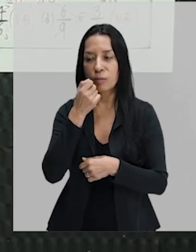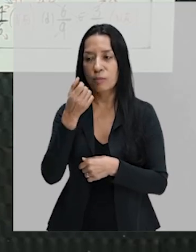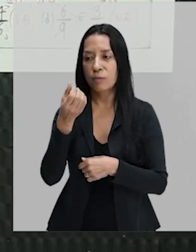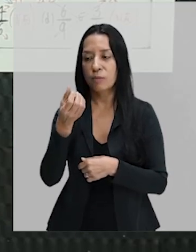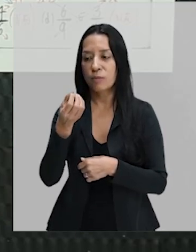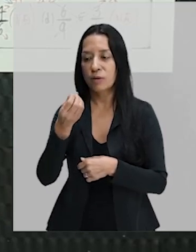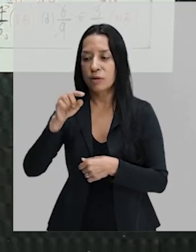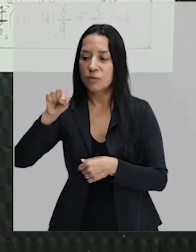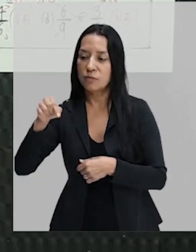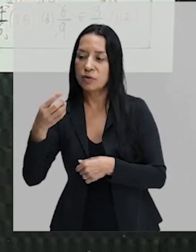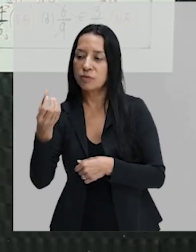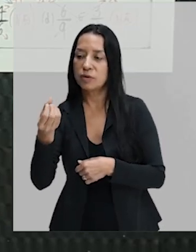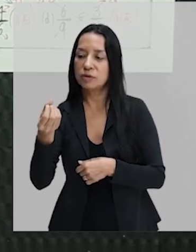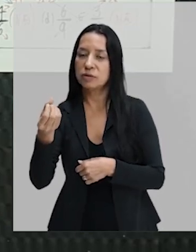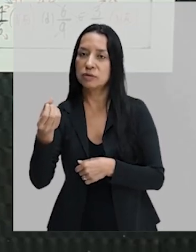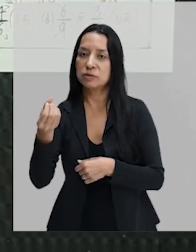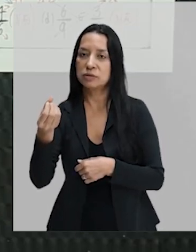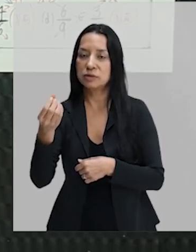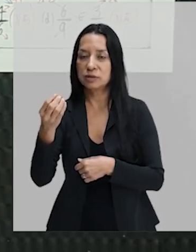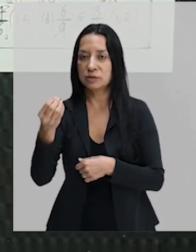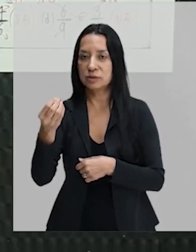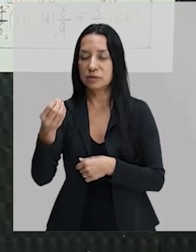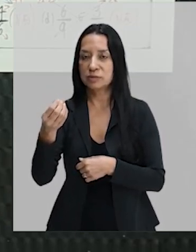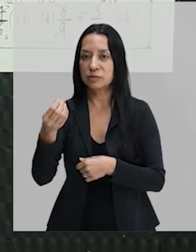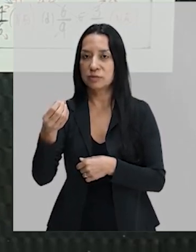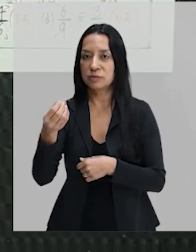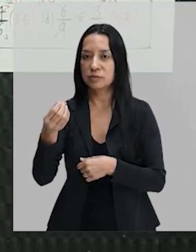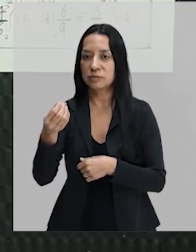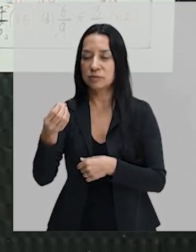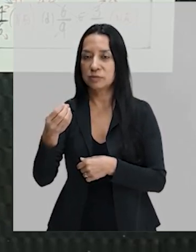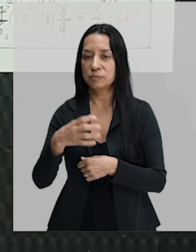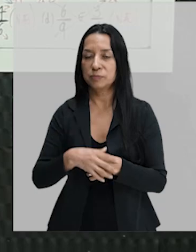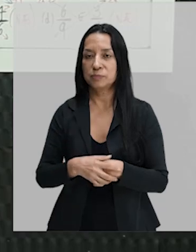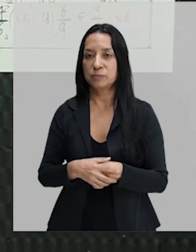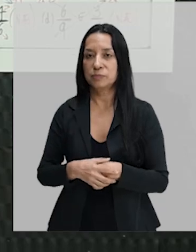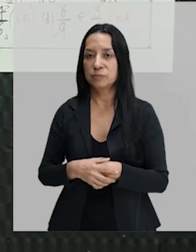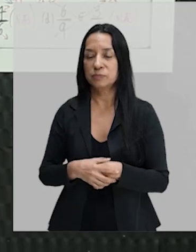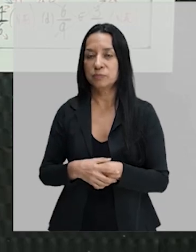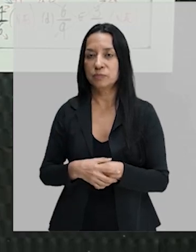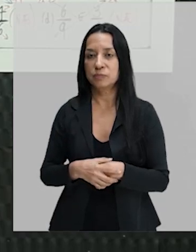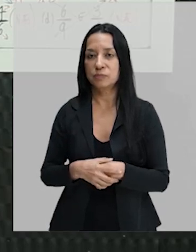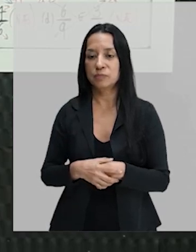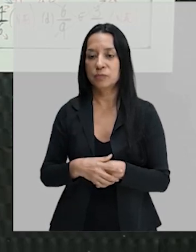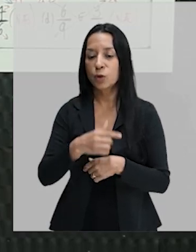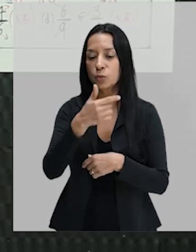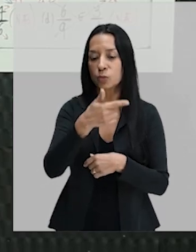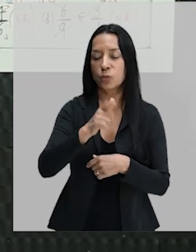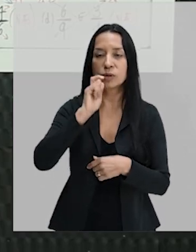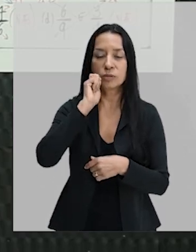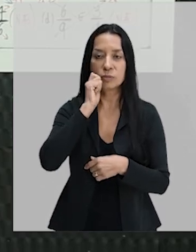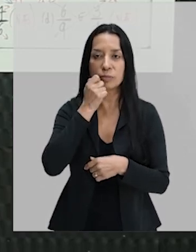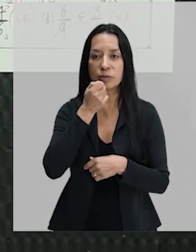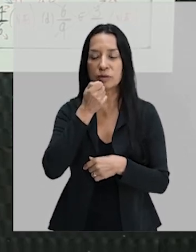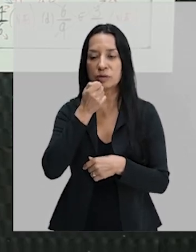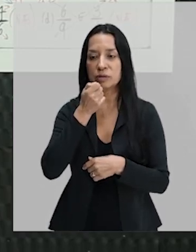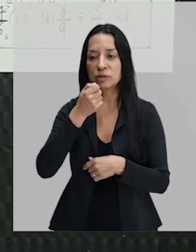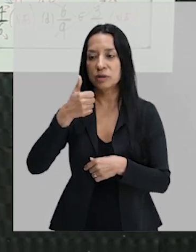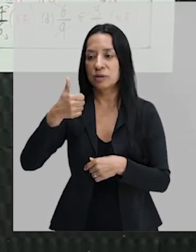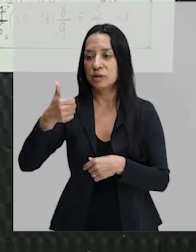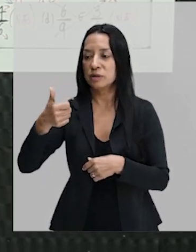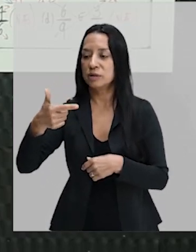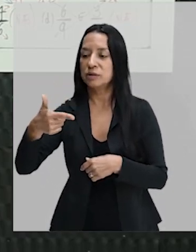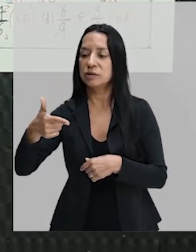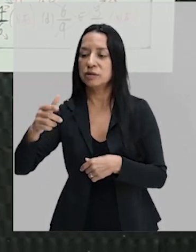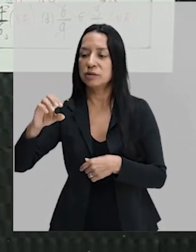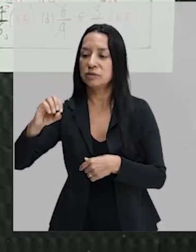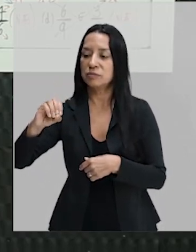60 centavos. Coloca esse 60, enxerga esse 60 como 60 centavos. Aí 2 pães, vai ser 120 centavos,